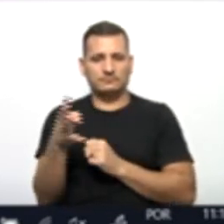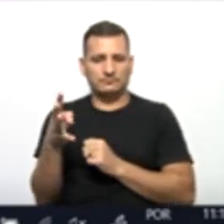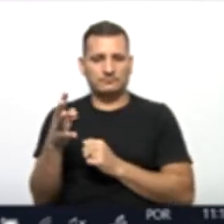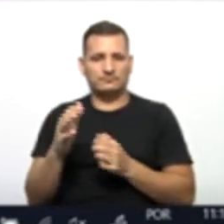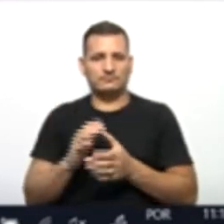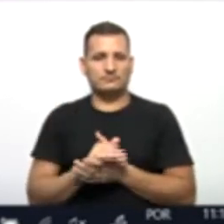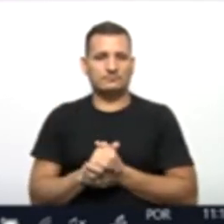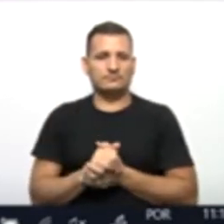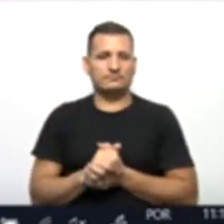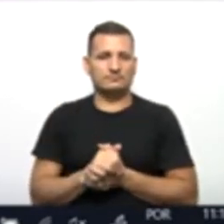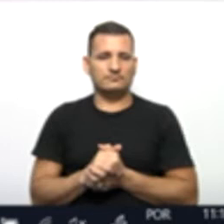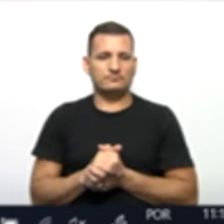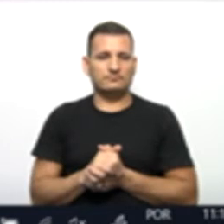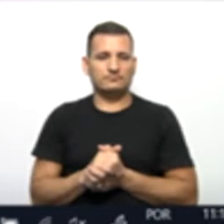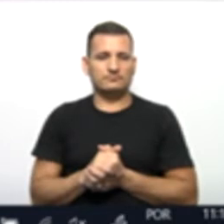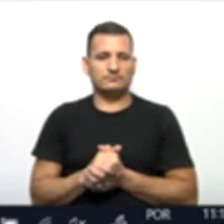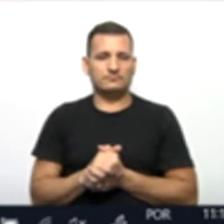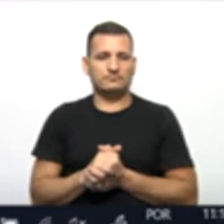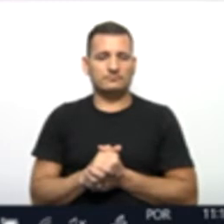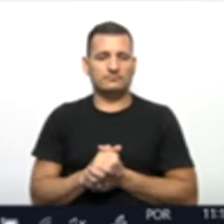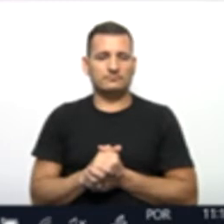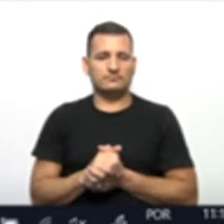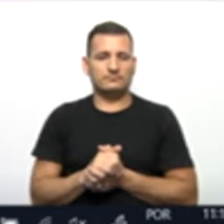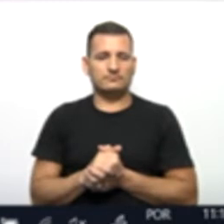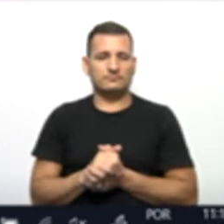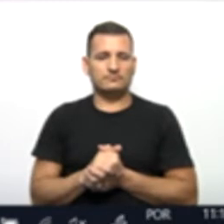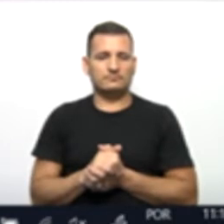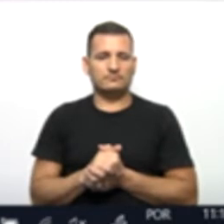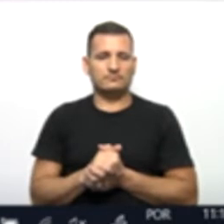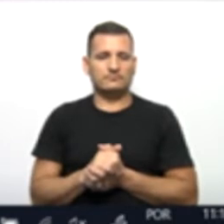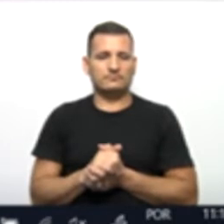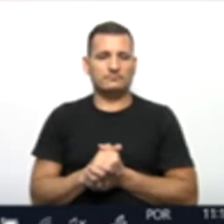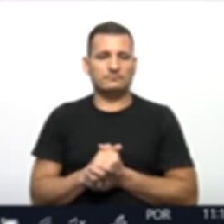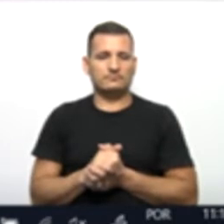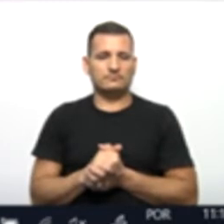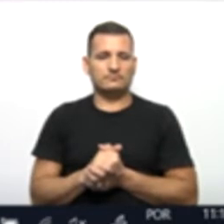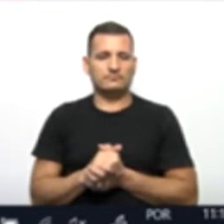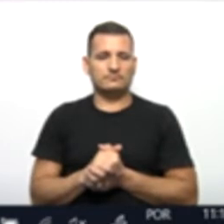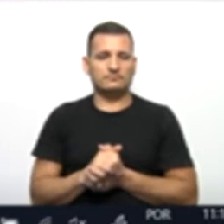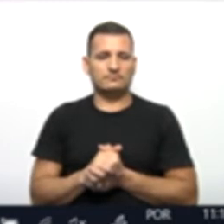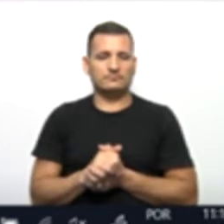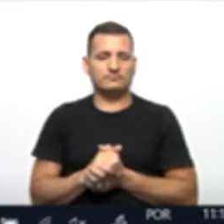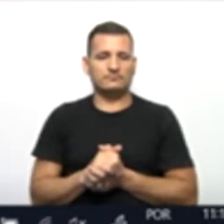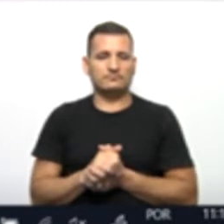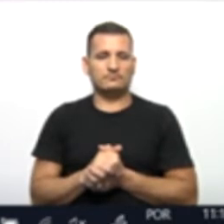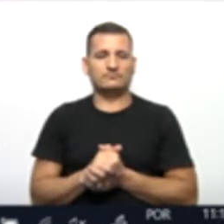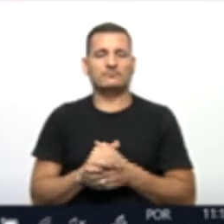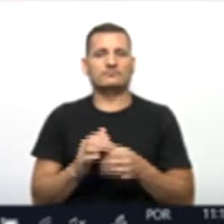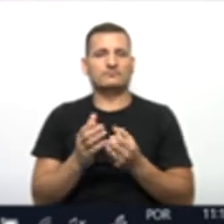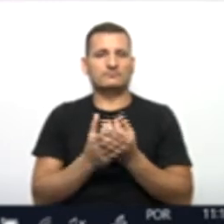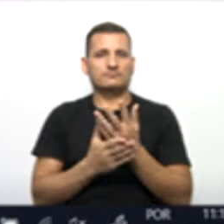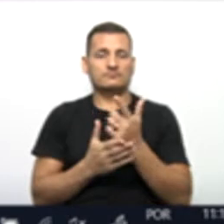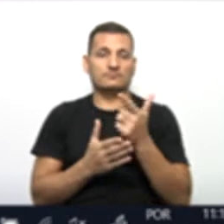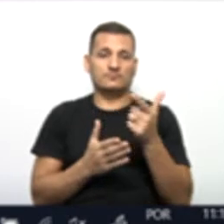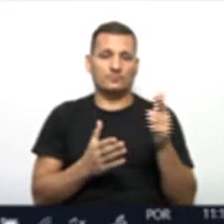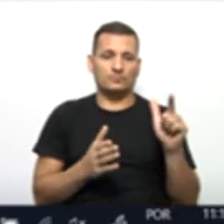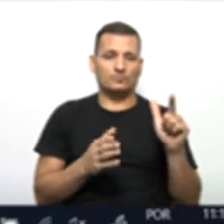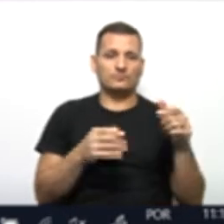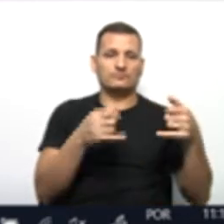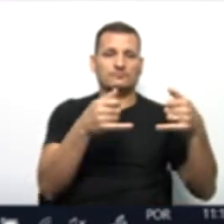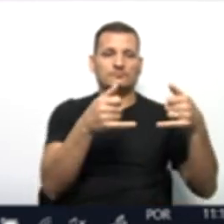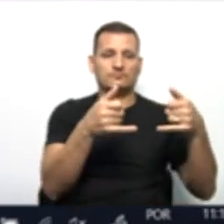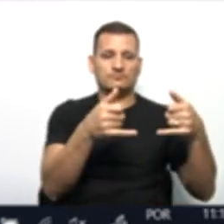que é essa nossa página que vamos criar uma outra função excluir a